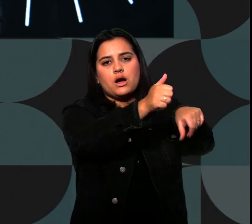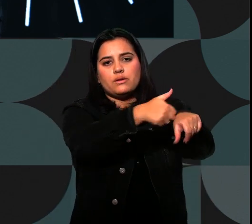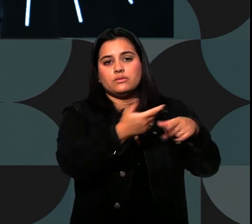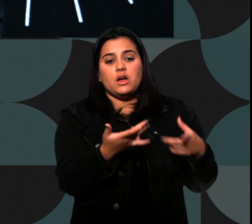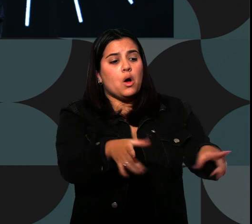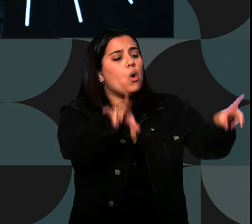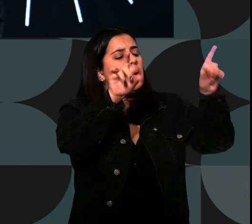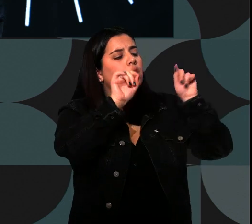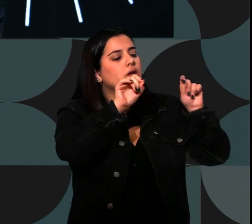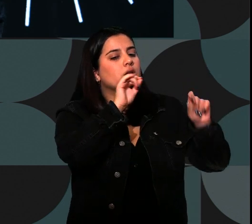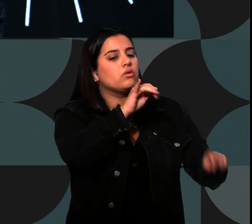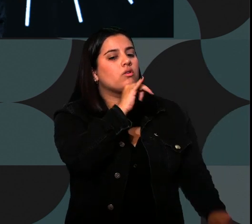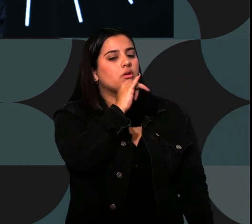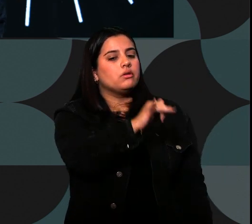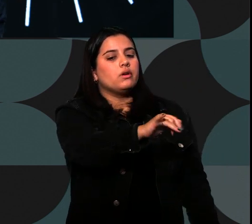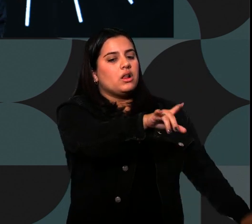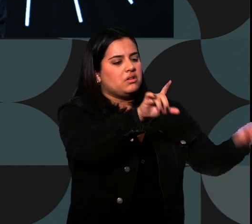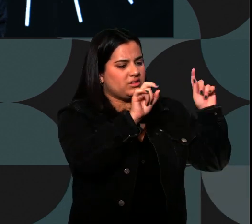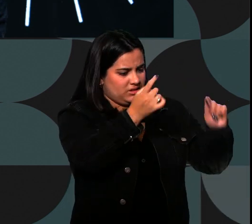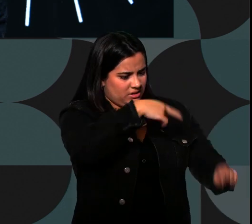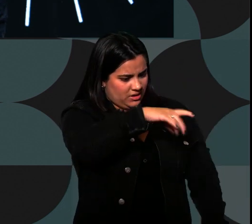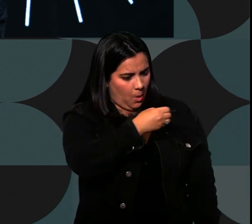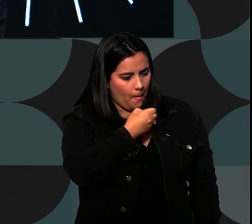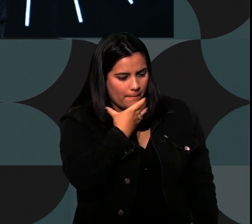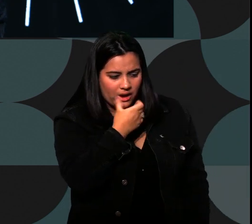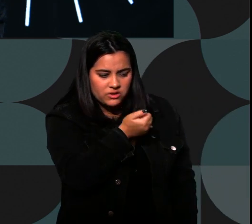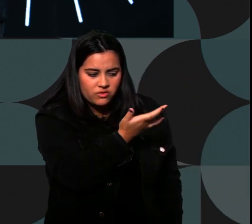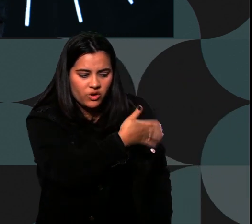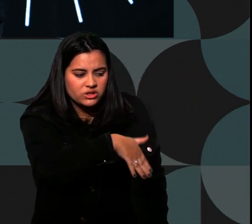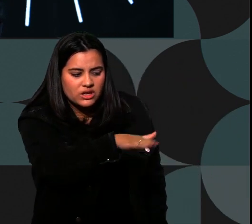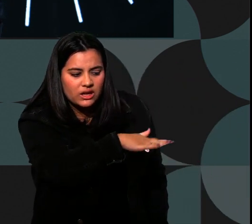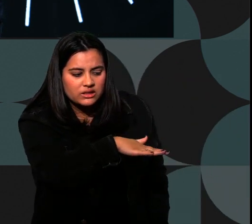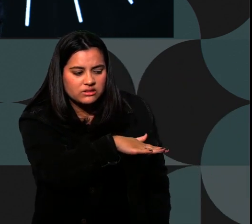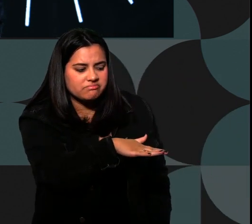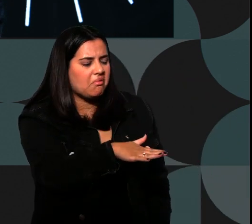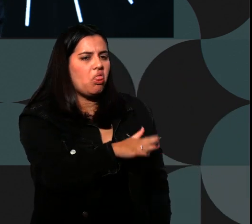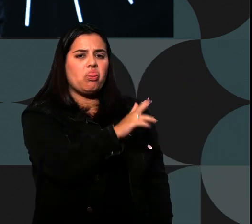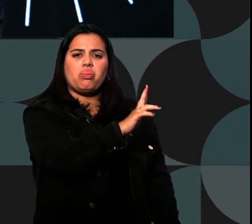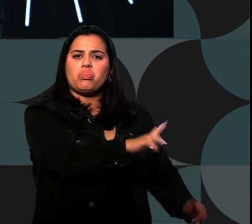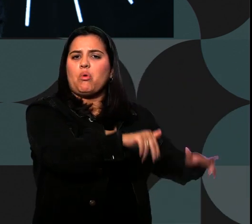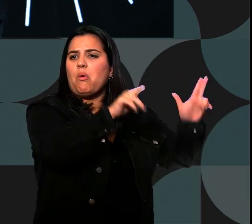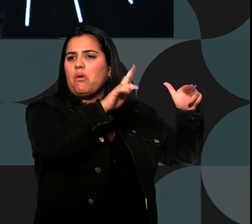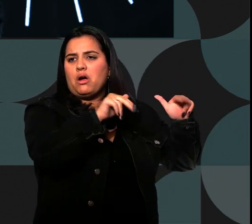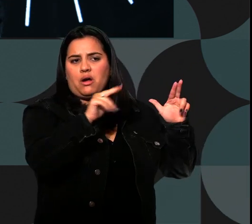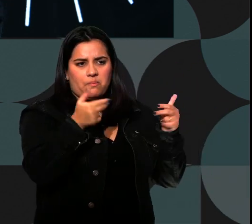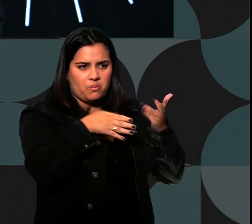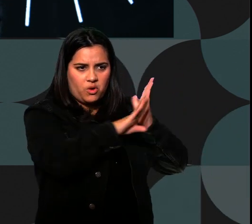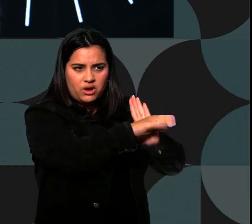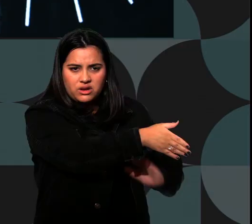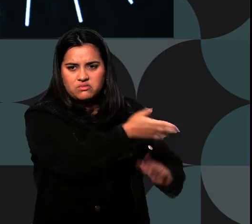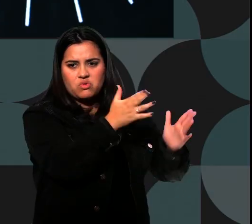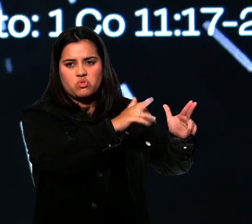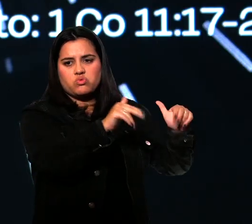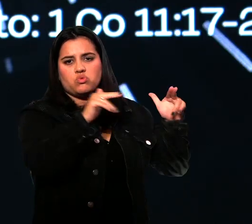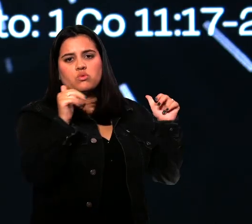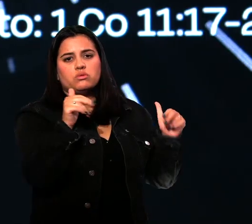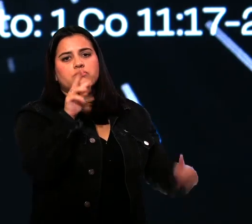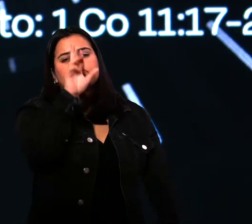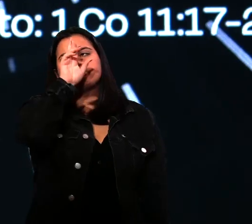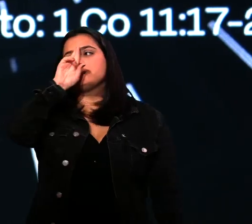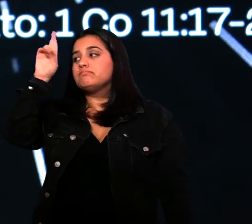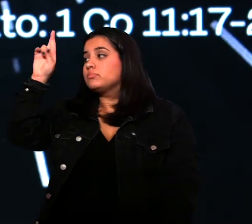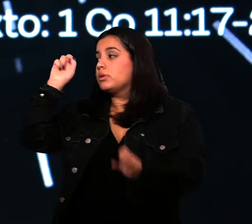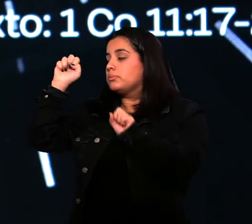devo dizer? Querem que os elogie? Certamente não os elogiarei por isso. Senhor, fala aos